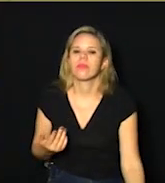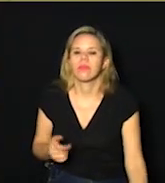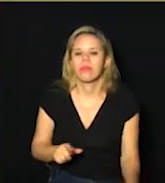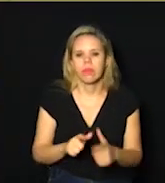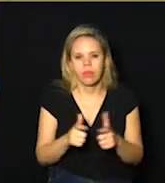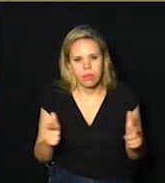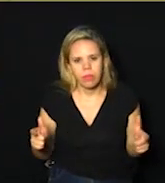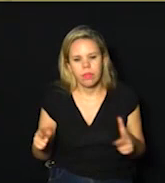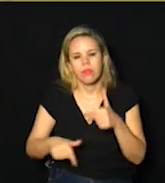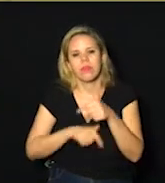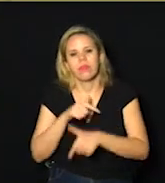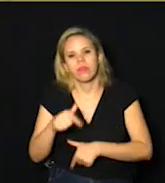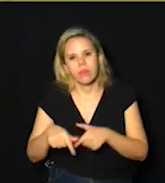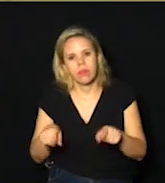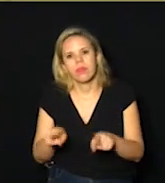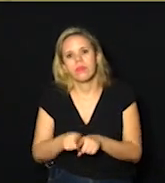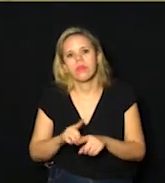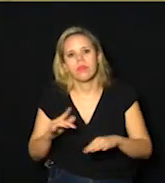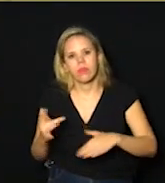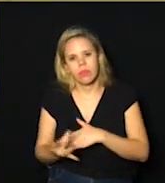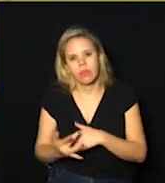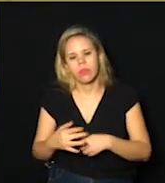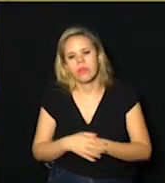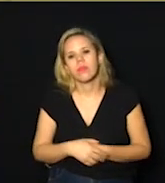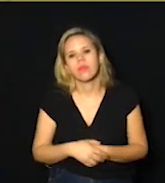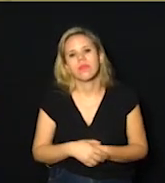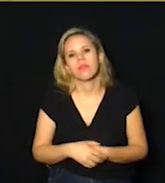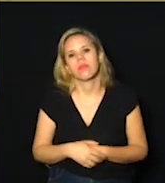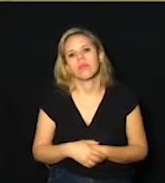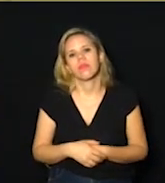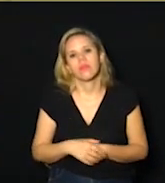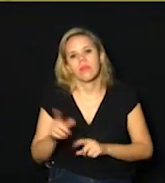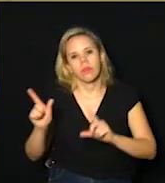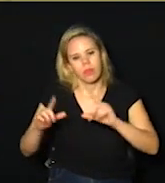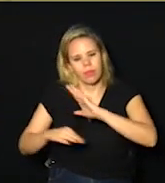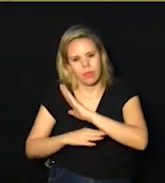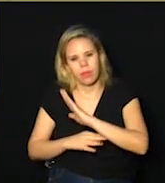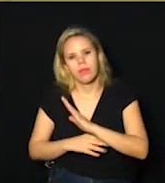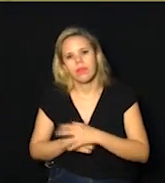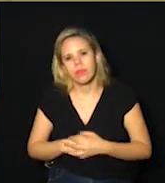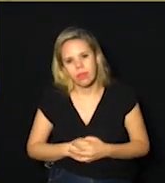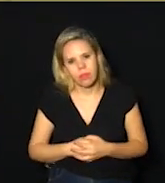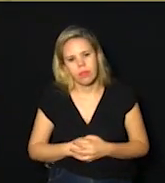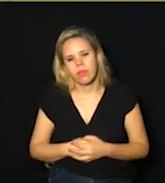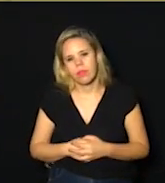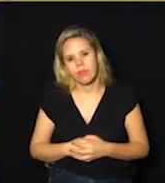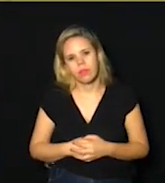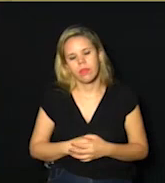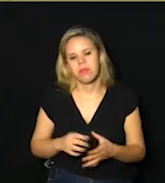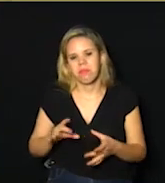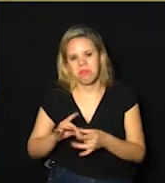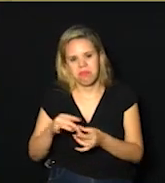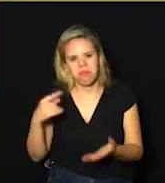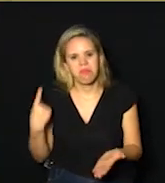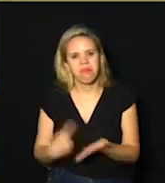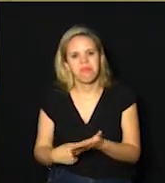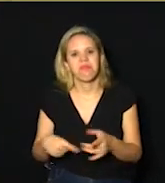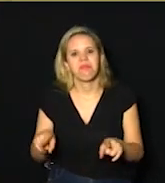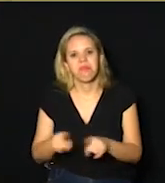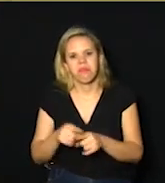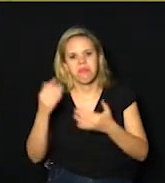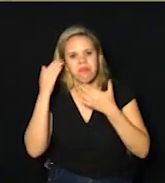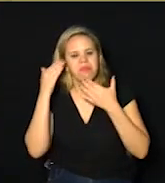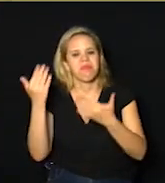Intensificaram esse trabalho também nas redes sociais e na TV Câmara, né? Foi uma parceria aí que a gente